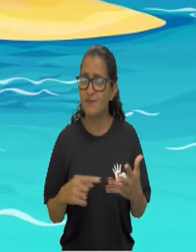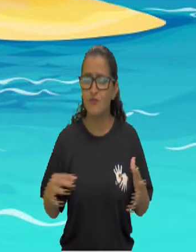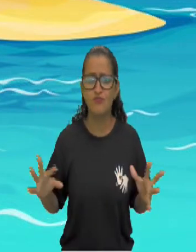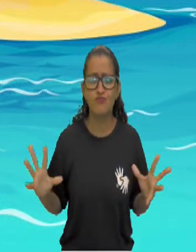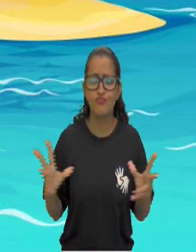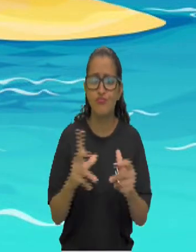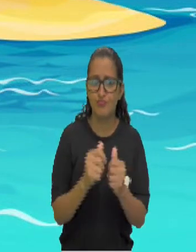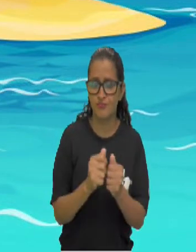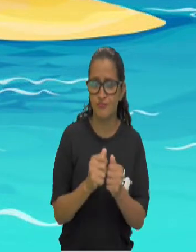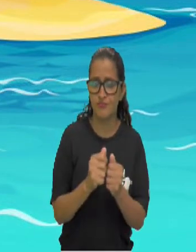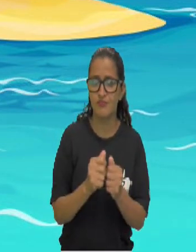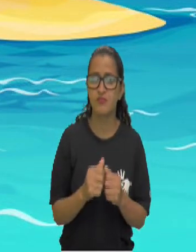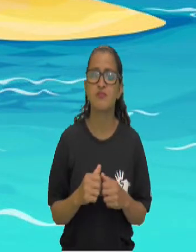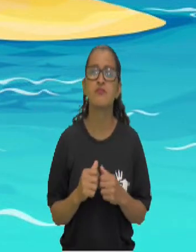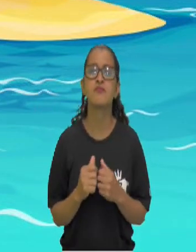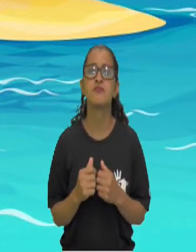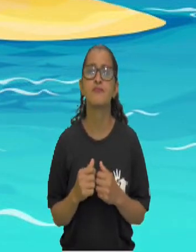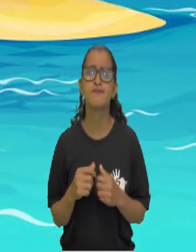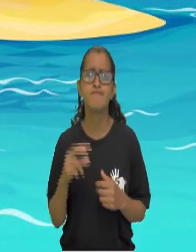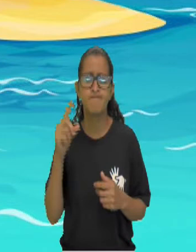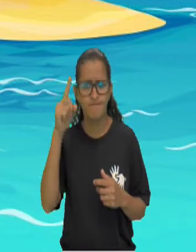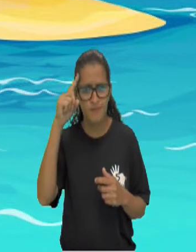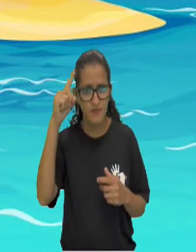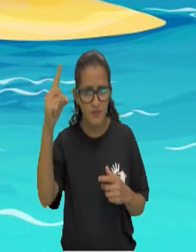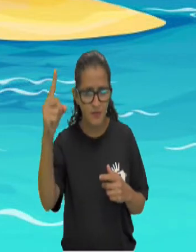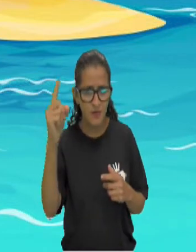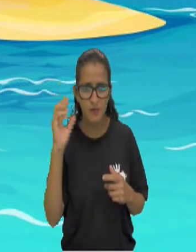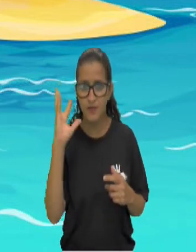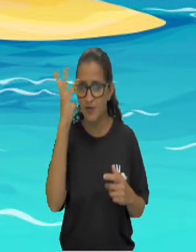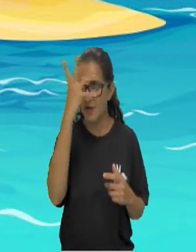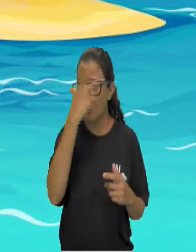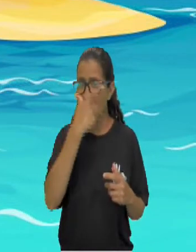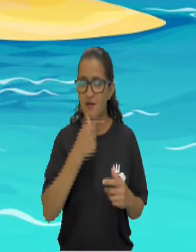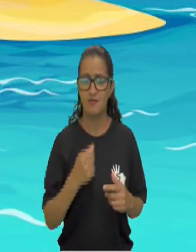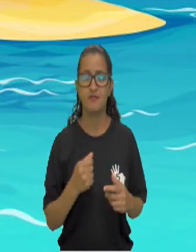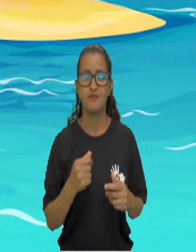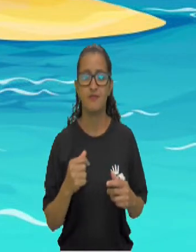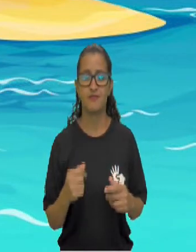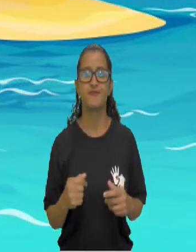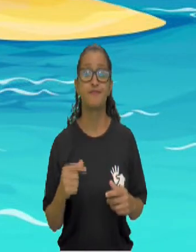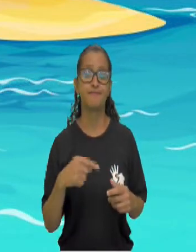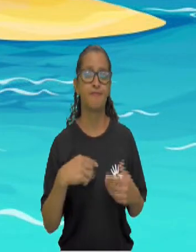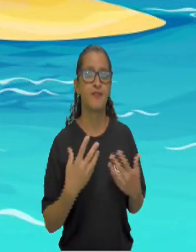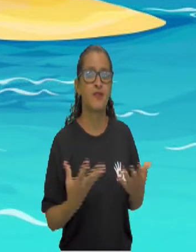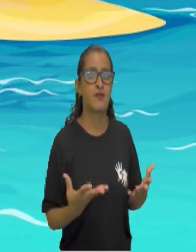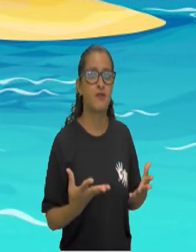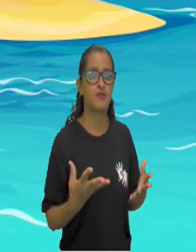estava o amor. Um belo dia, os moradores da